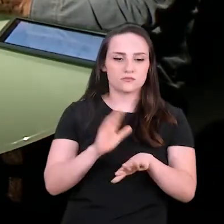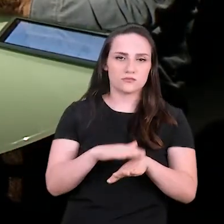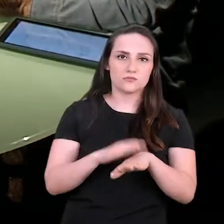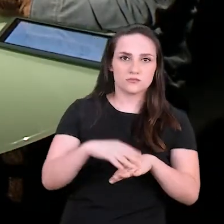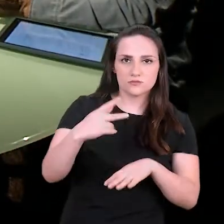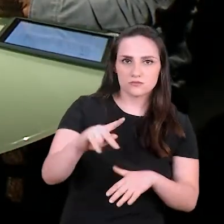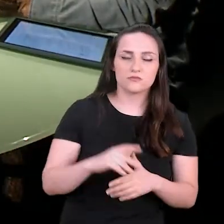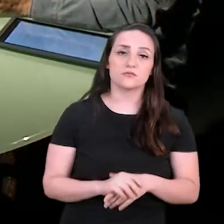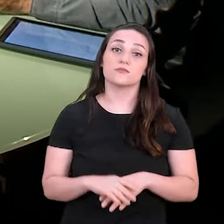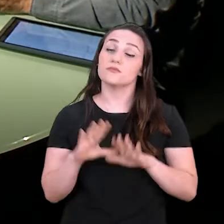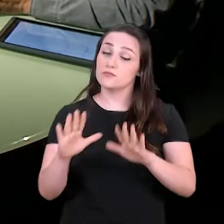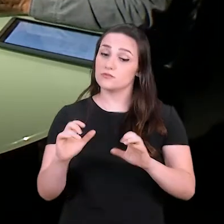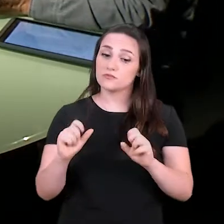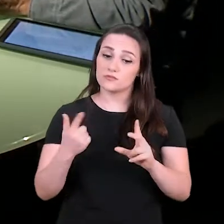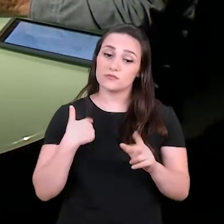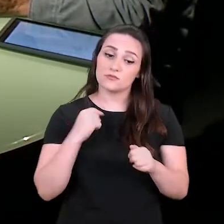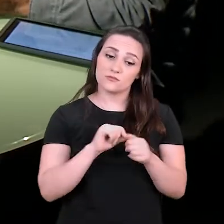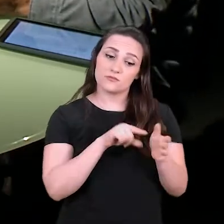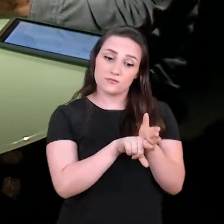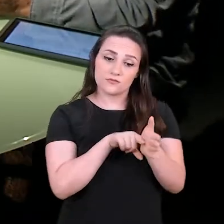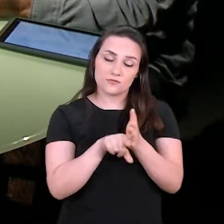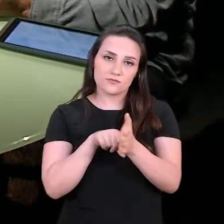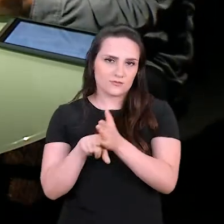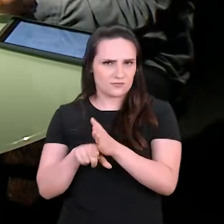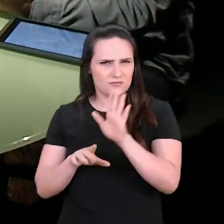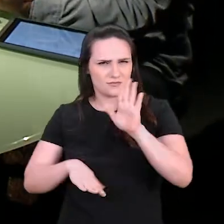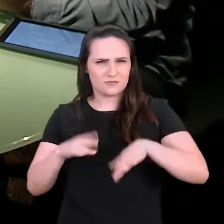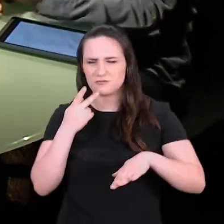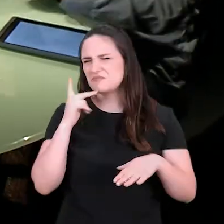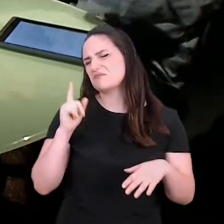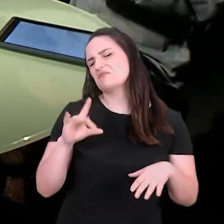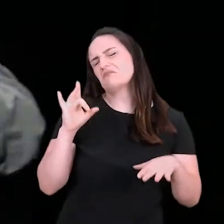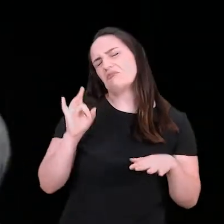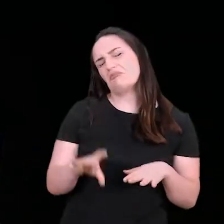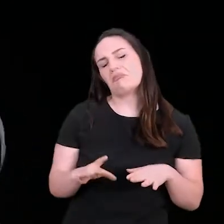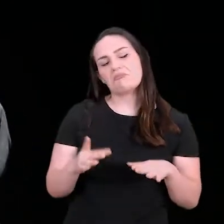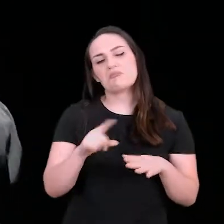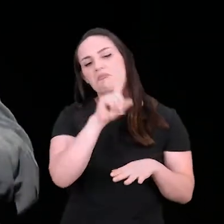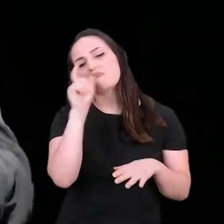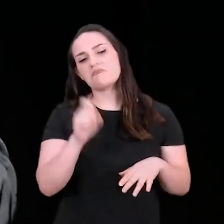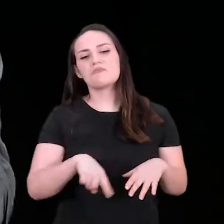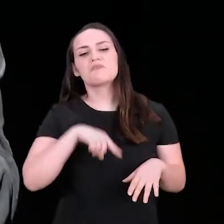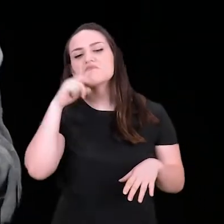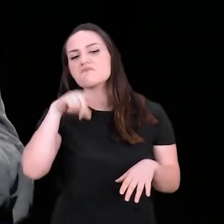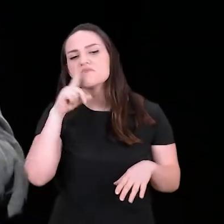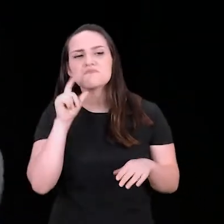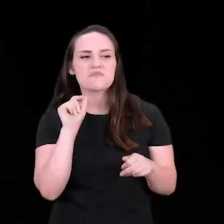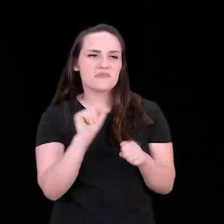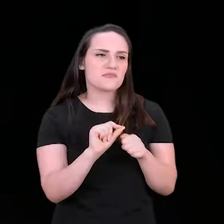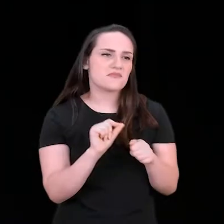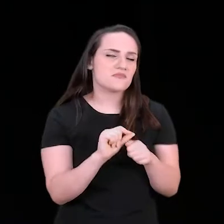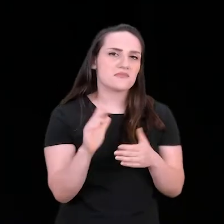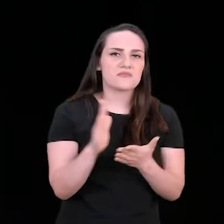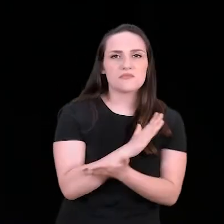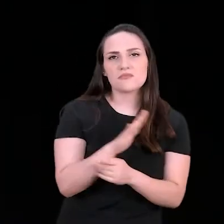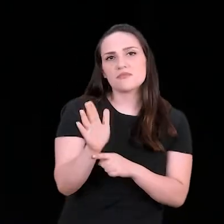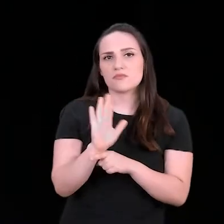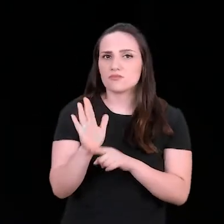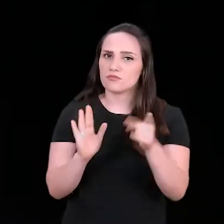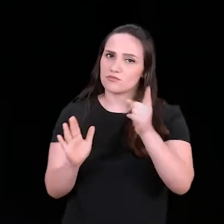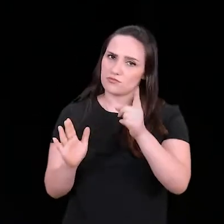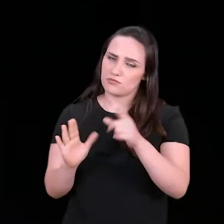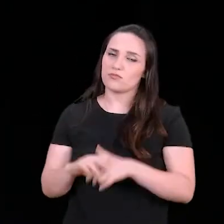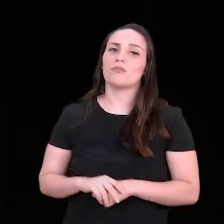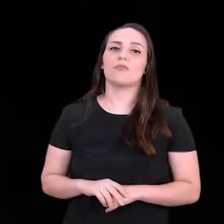conduziu o trabalho do senhor, a pesquisa? A pesquisa, né, ao que parece, assim, fala, não, é só uma investigação lá, uma coisa mais